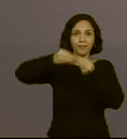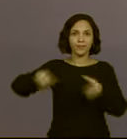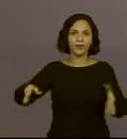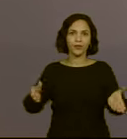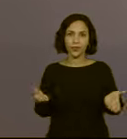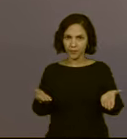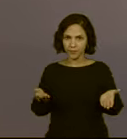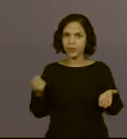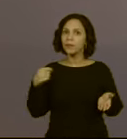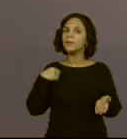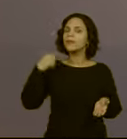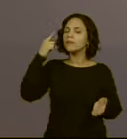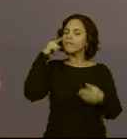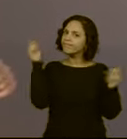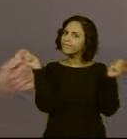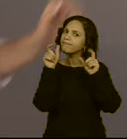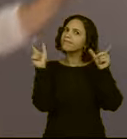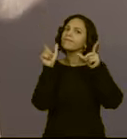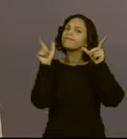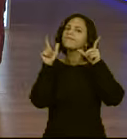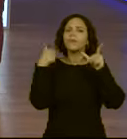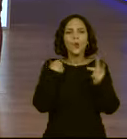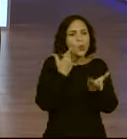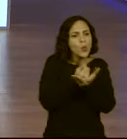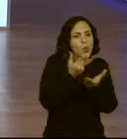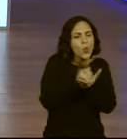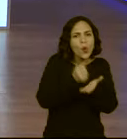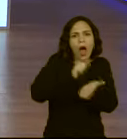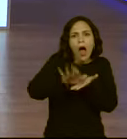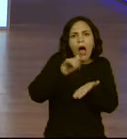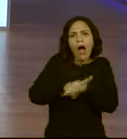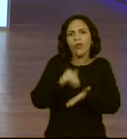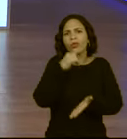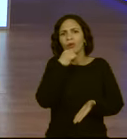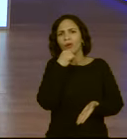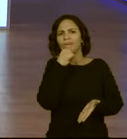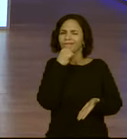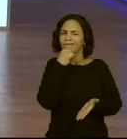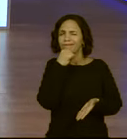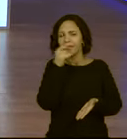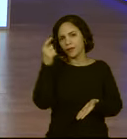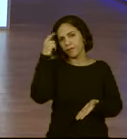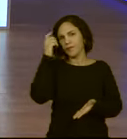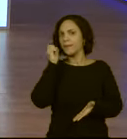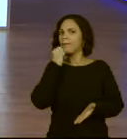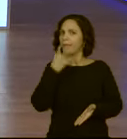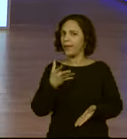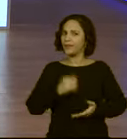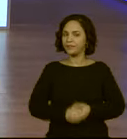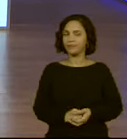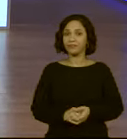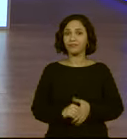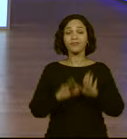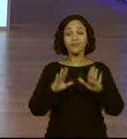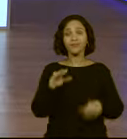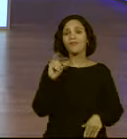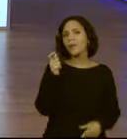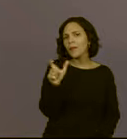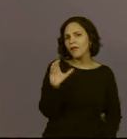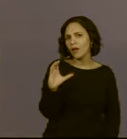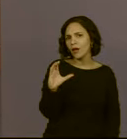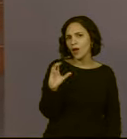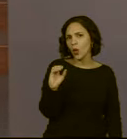consumo então a gente precisa estar ligado no nosso consumo do dia a dia tá gente quê que é consumo